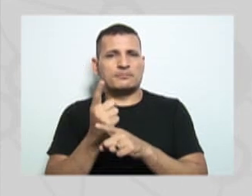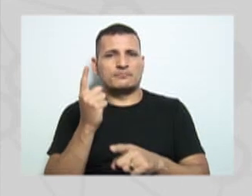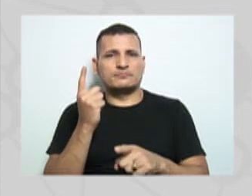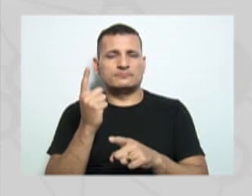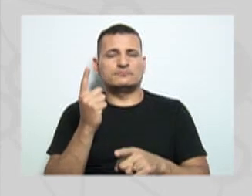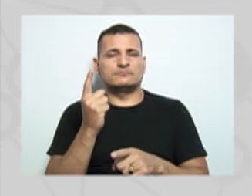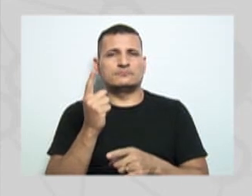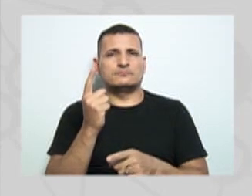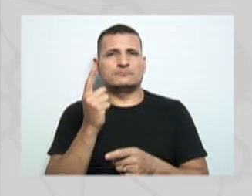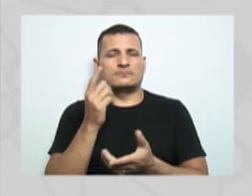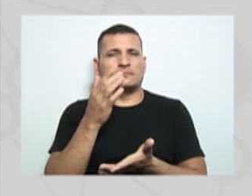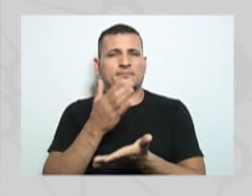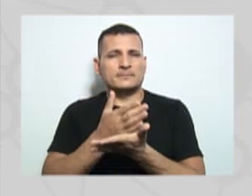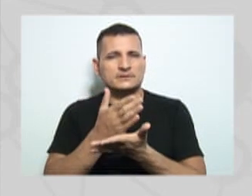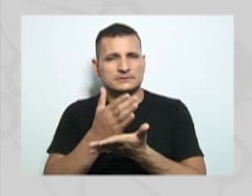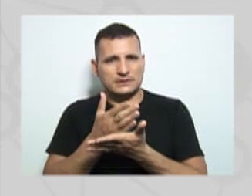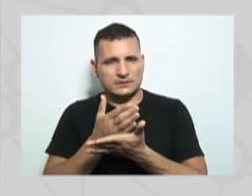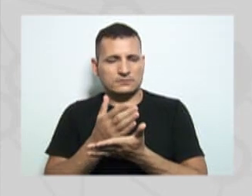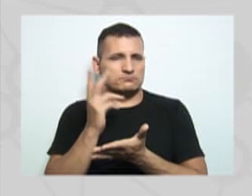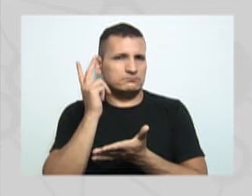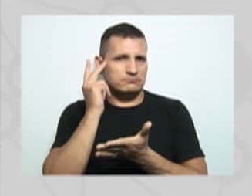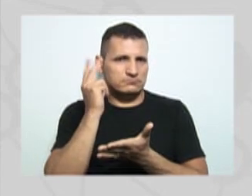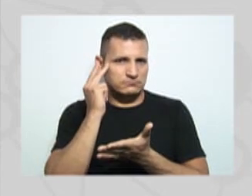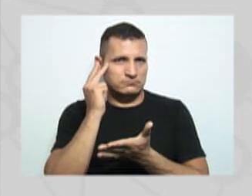Se fosse uma alíquota comum de